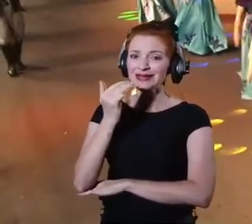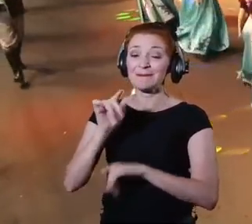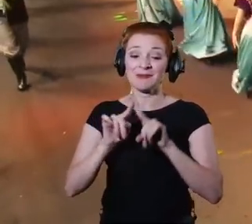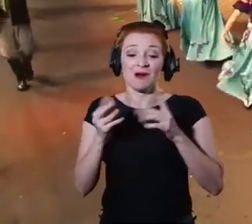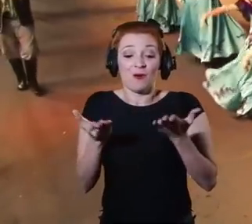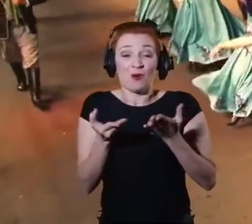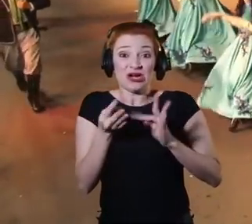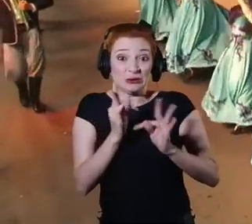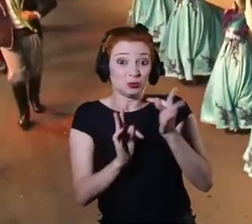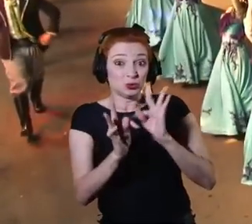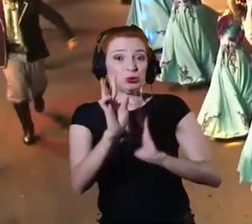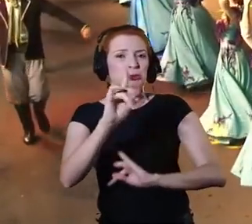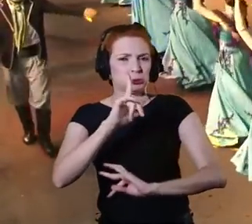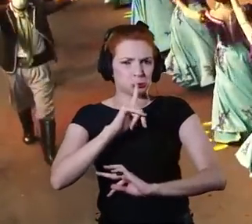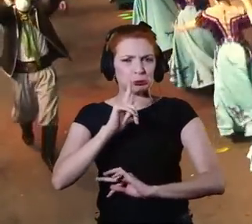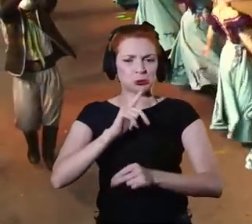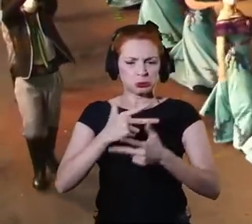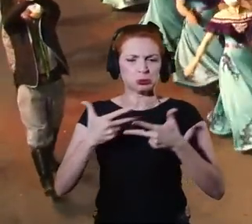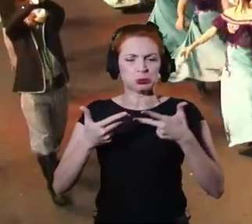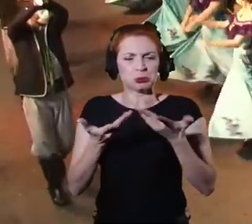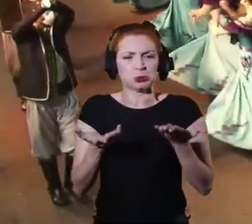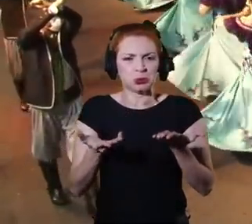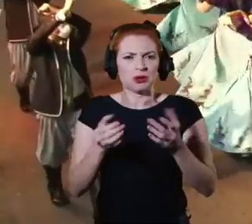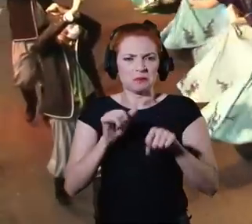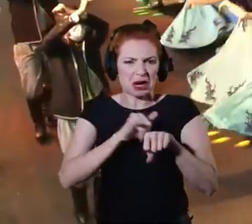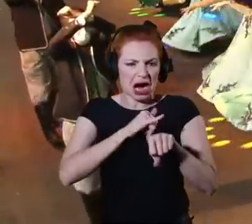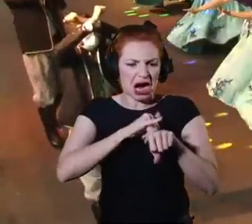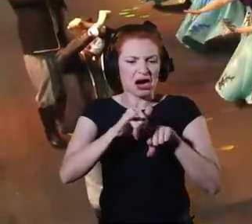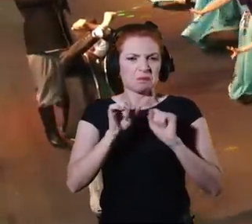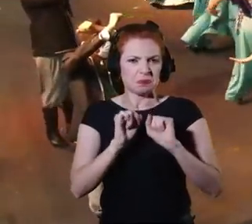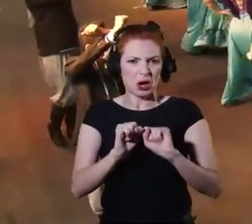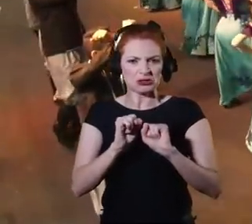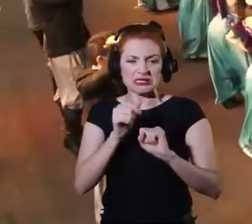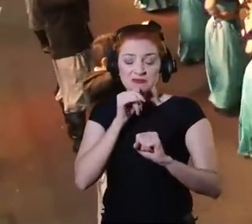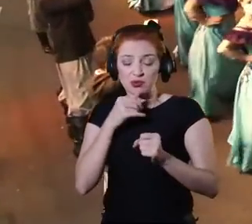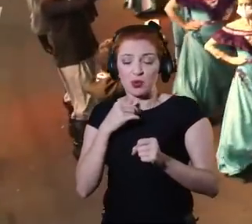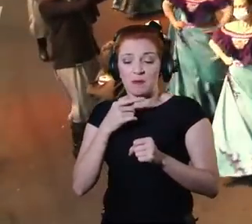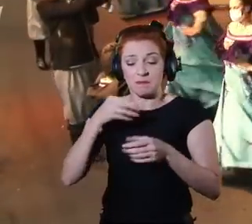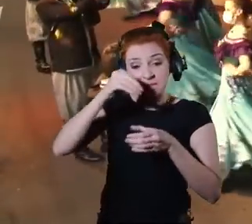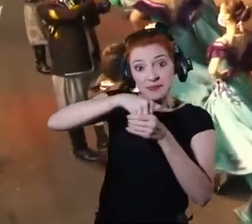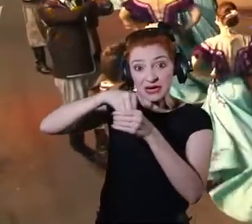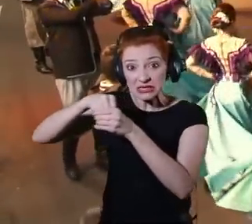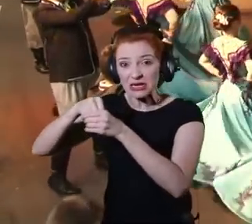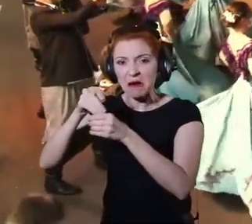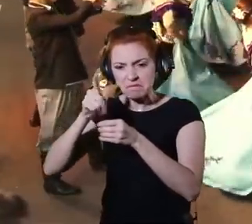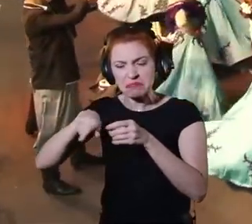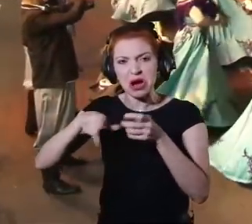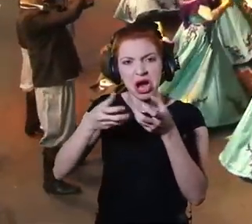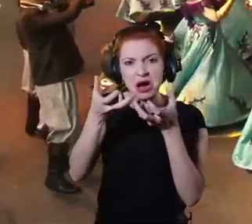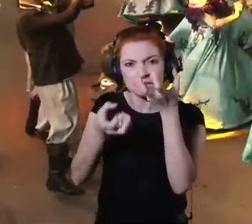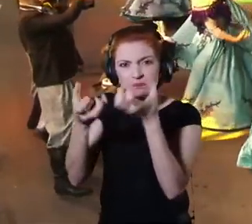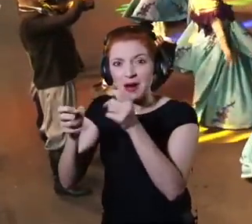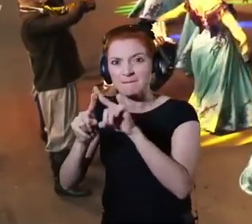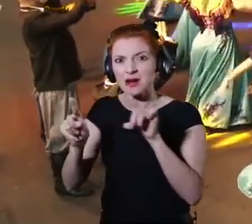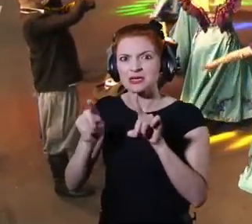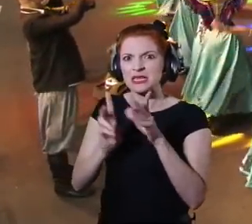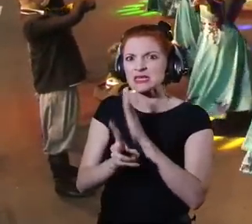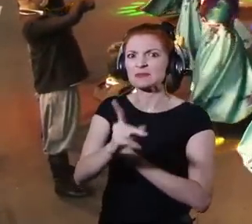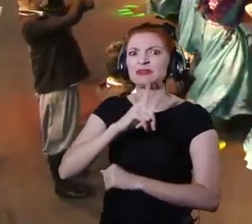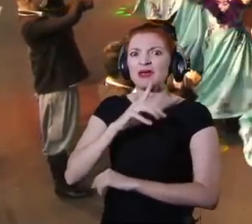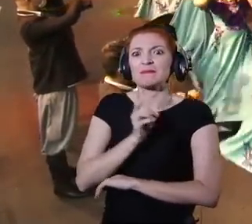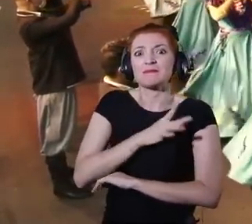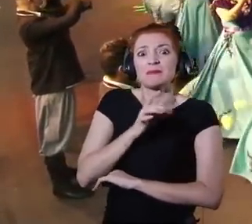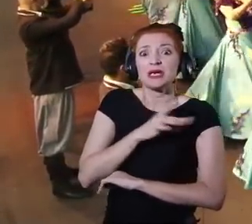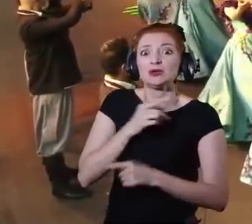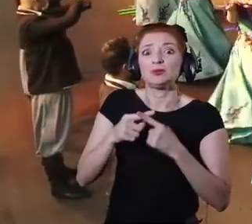com recursos, se é possível preservar aquilo que planta para que se possa colher. Mas sempre há um temor, porque depende muito